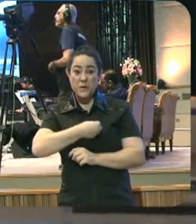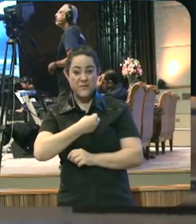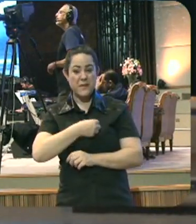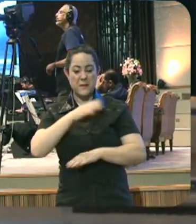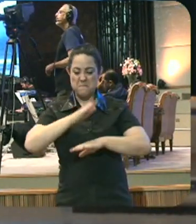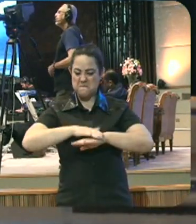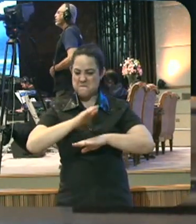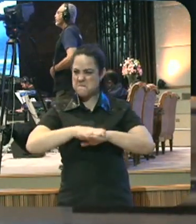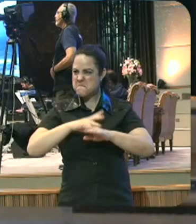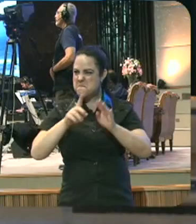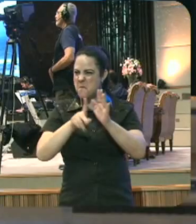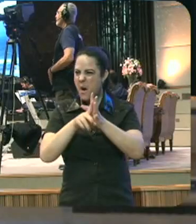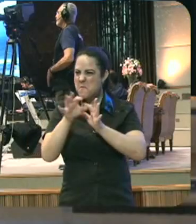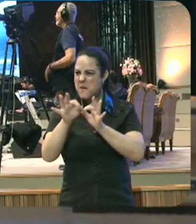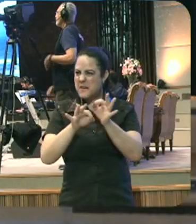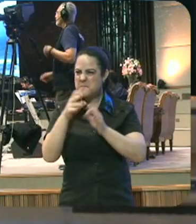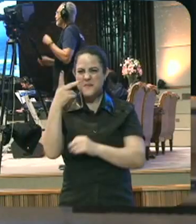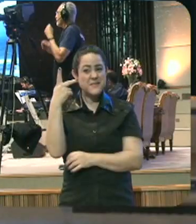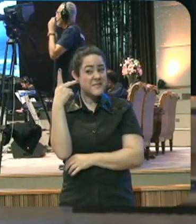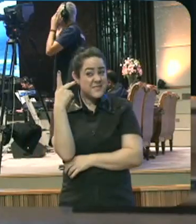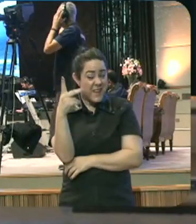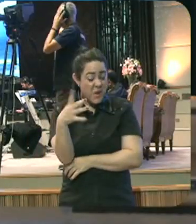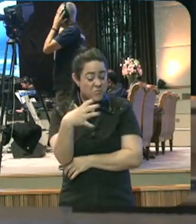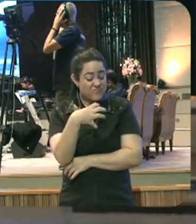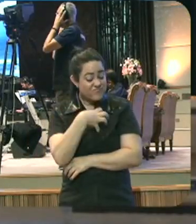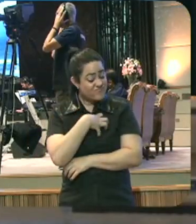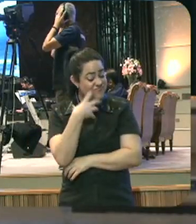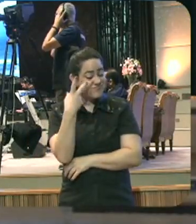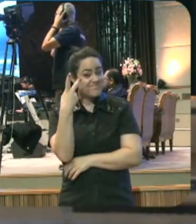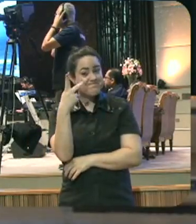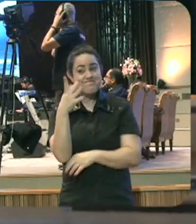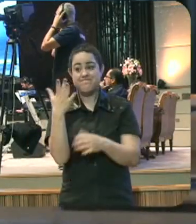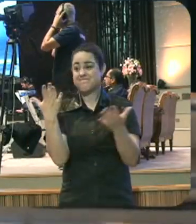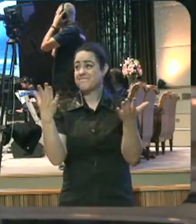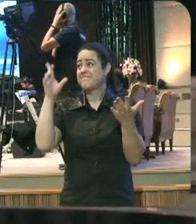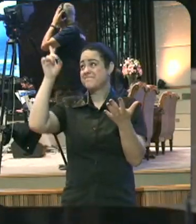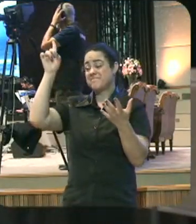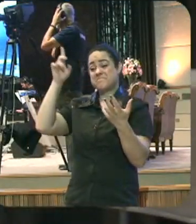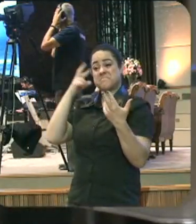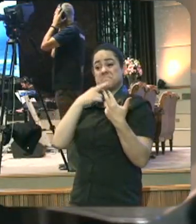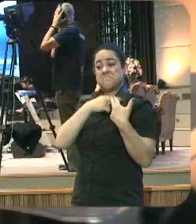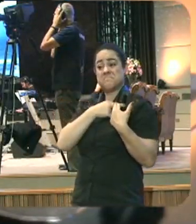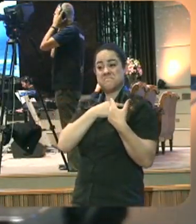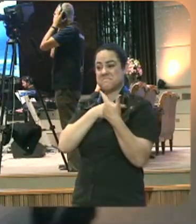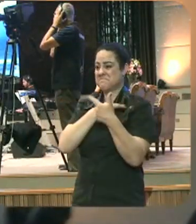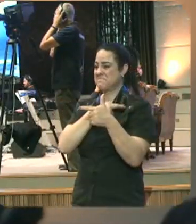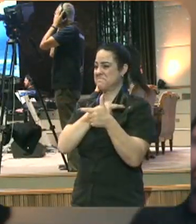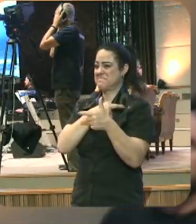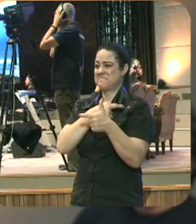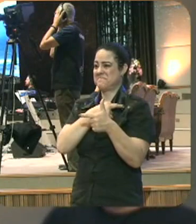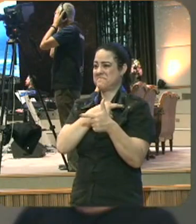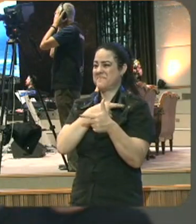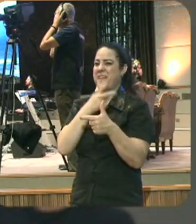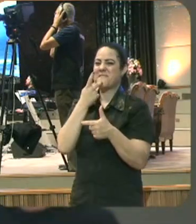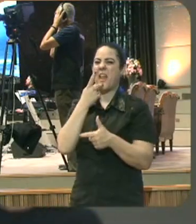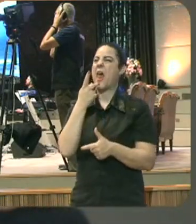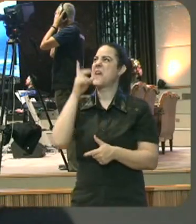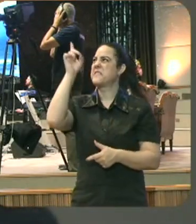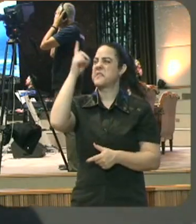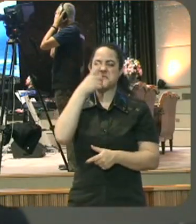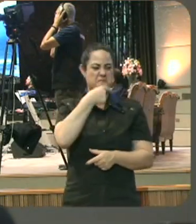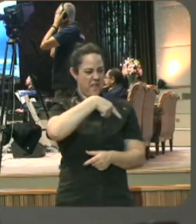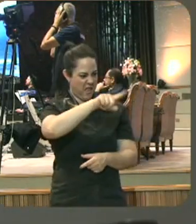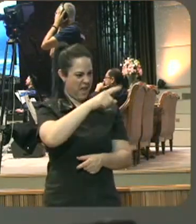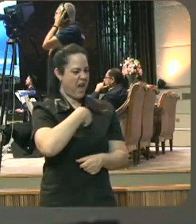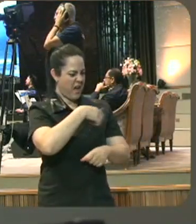vida, você está colocando o seu projeto do seu jeito, Deus não tem que bater o carimbo dizendo, vai lá que eu